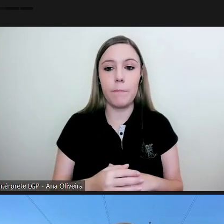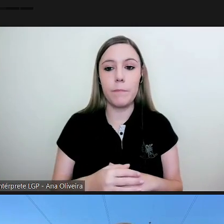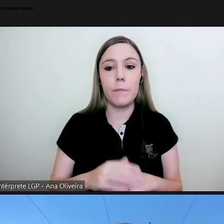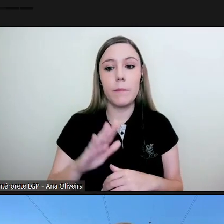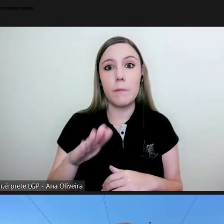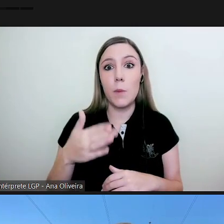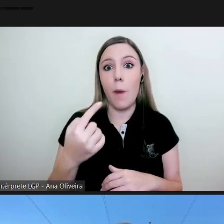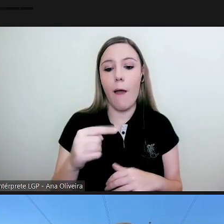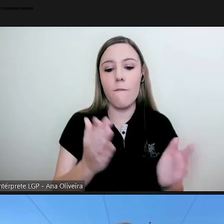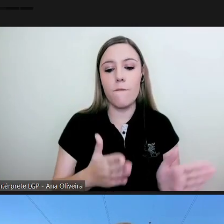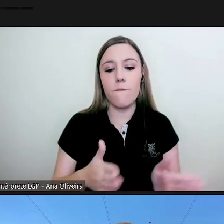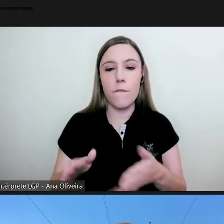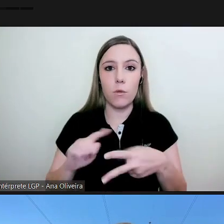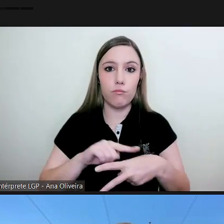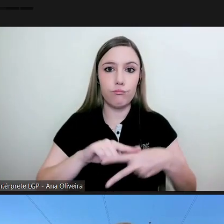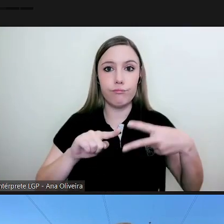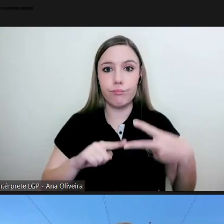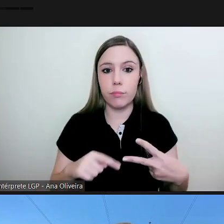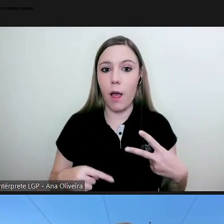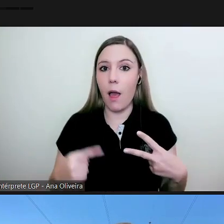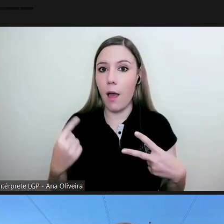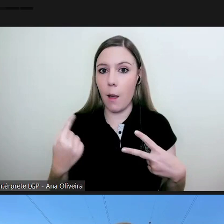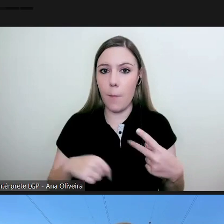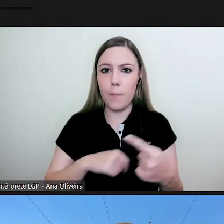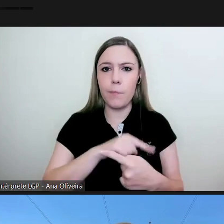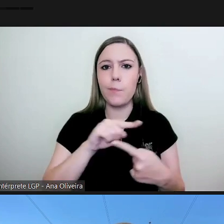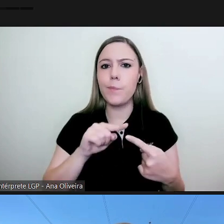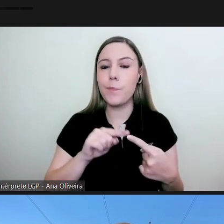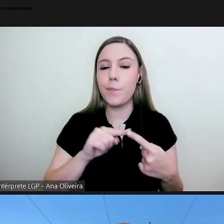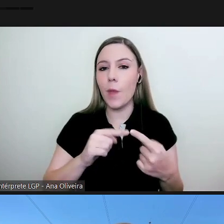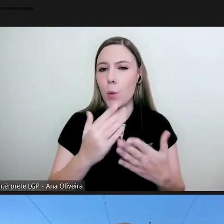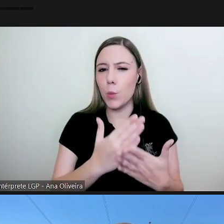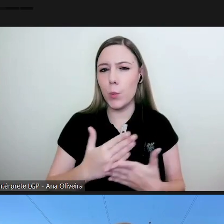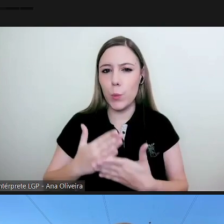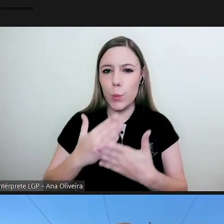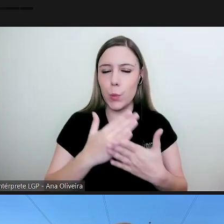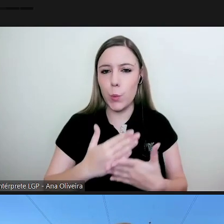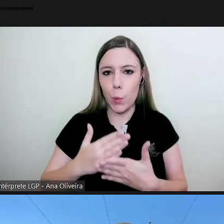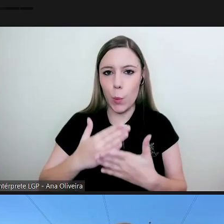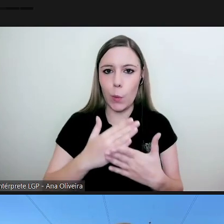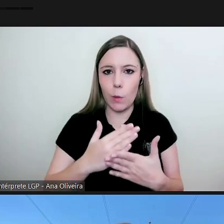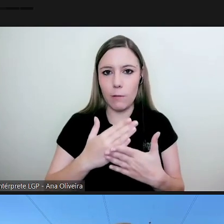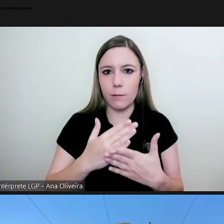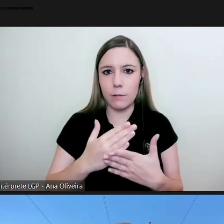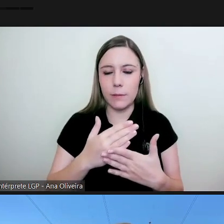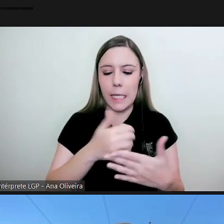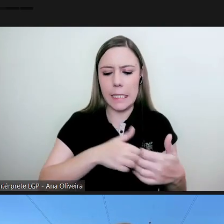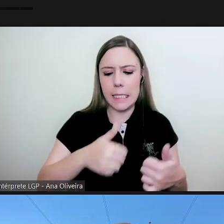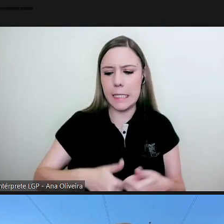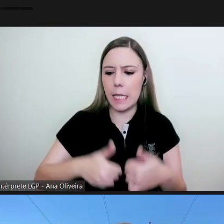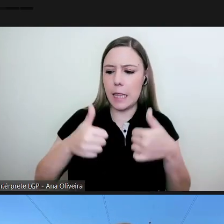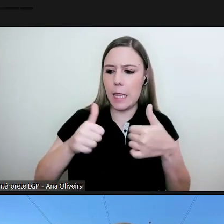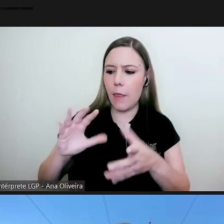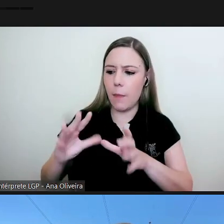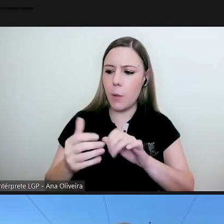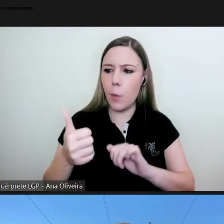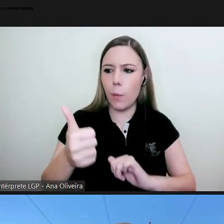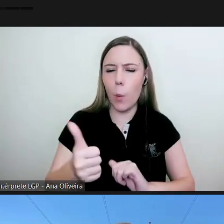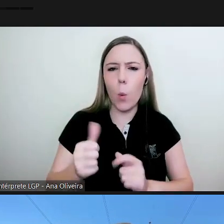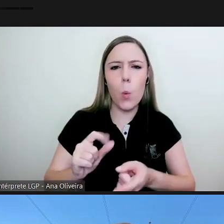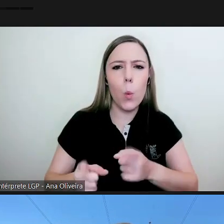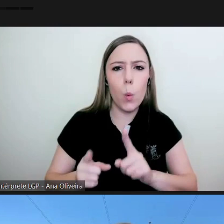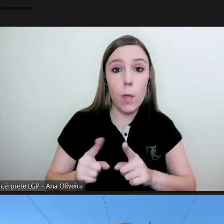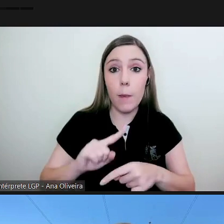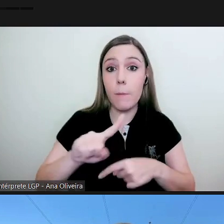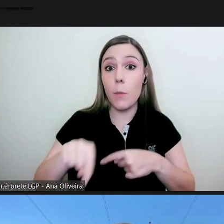dois momentos, um momento de estudo do que é a cidade sustentável e depois a